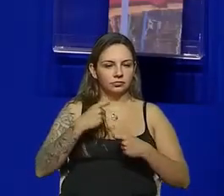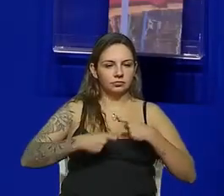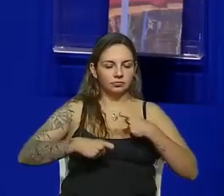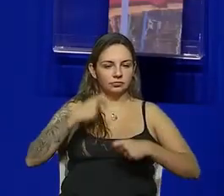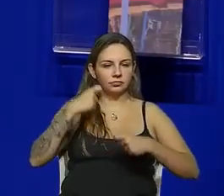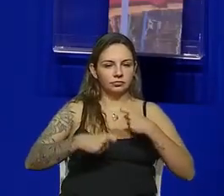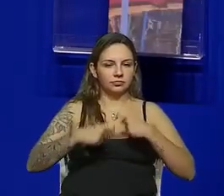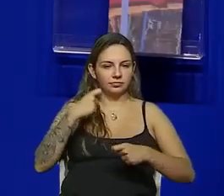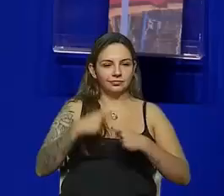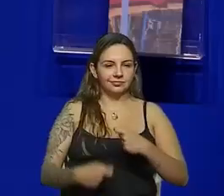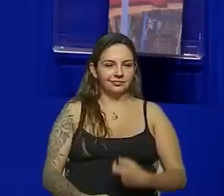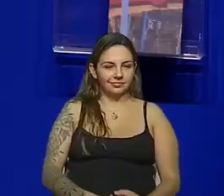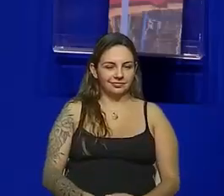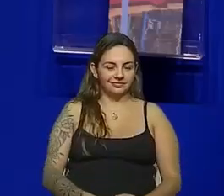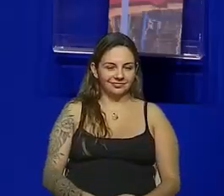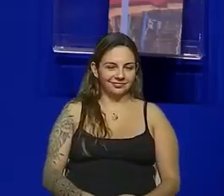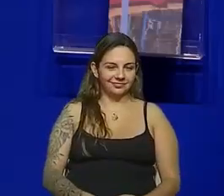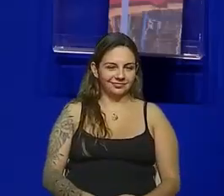sexo.